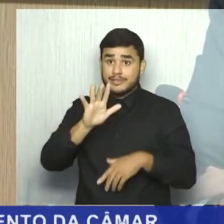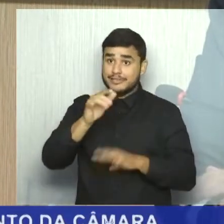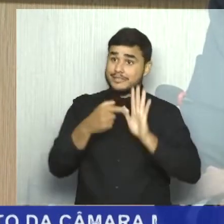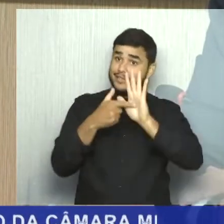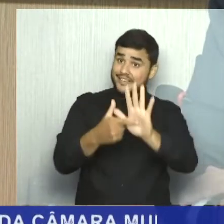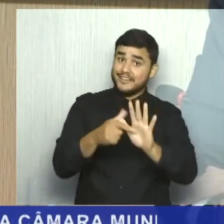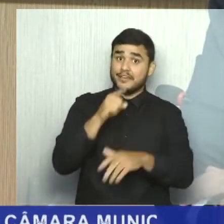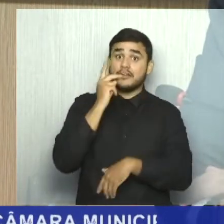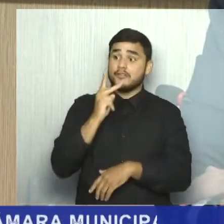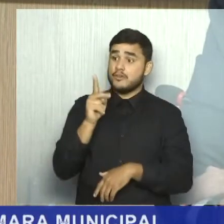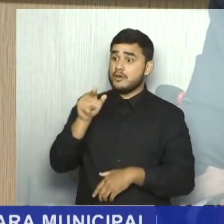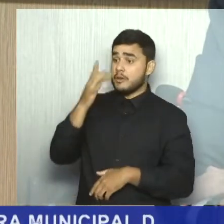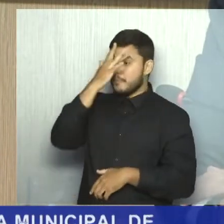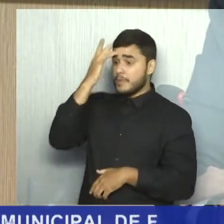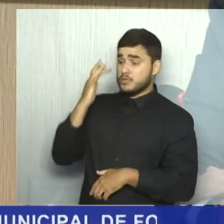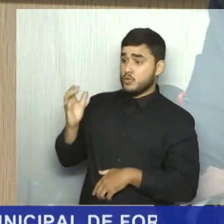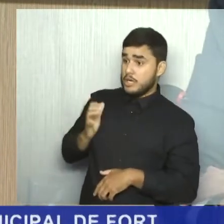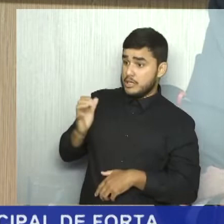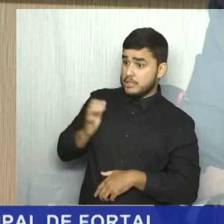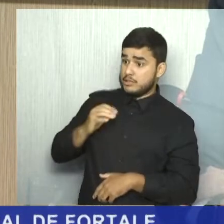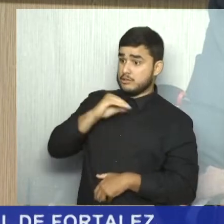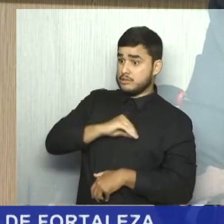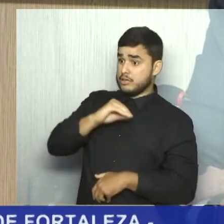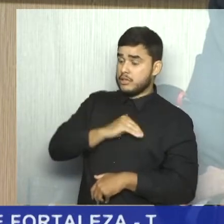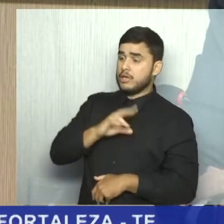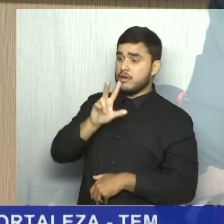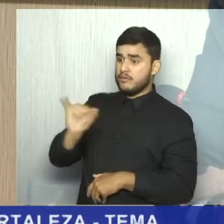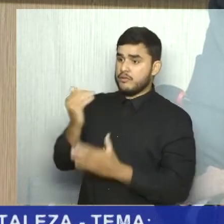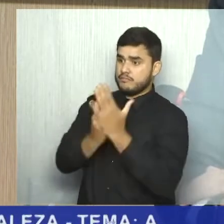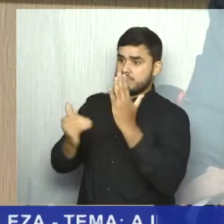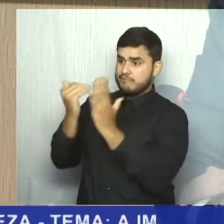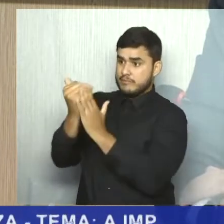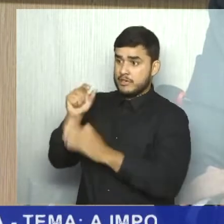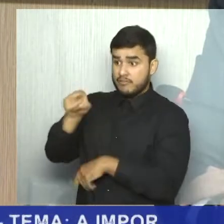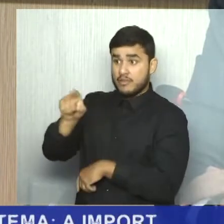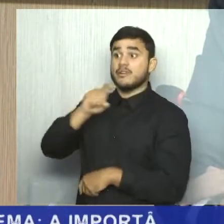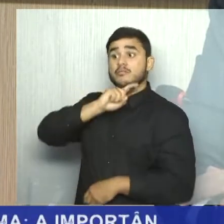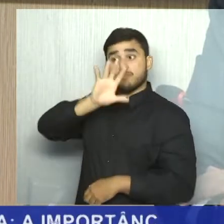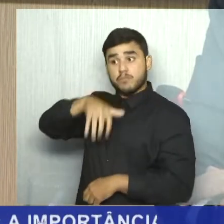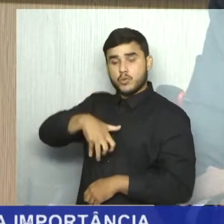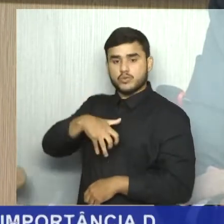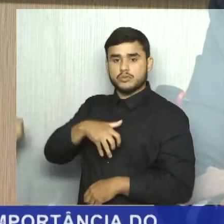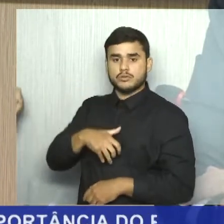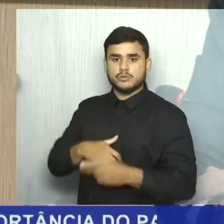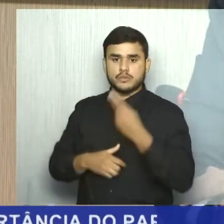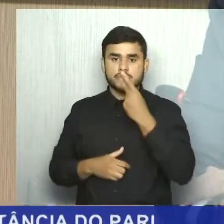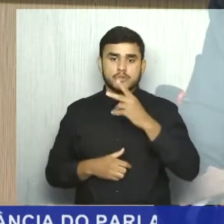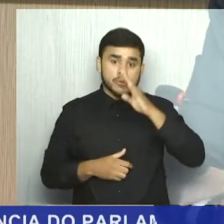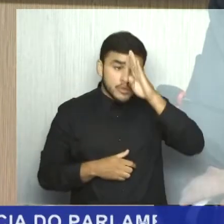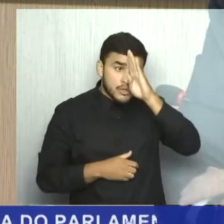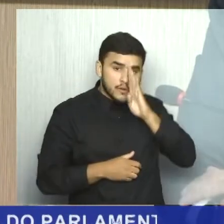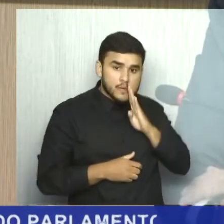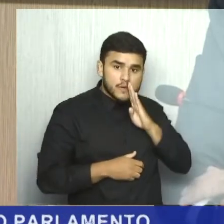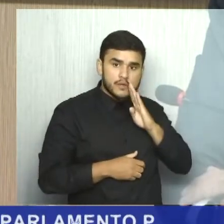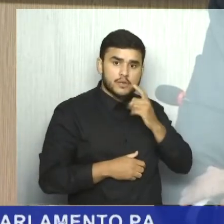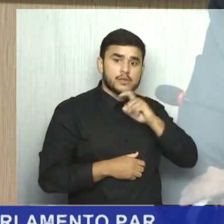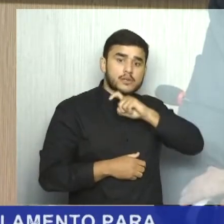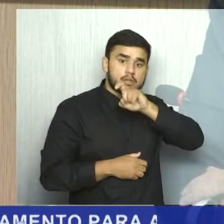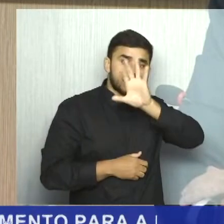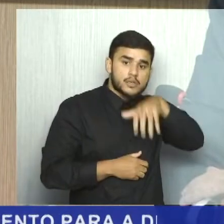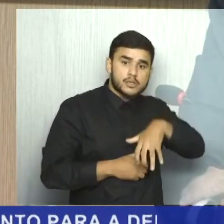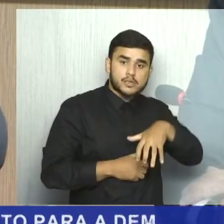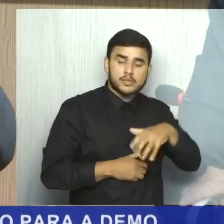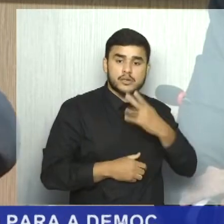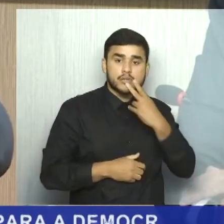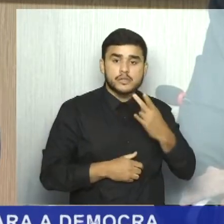cobrar imposto sobre lucros e dividendos, vamos acabar, por exemplo, isenção de imposto, renúncia de imposto,